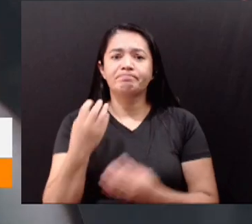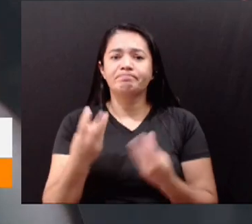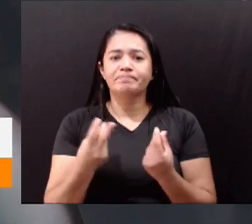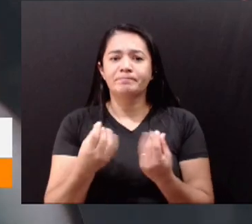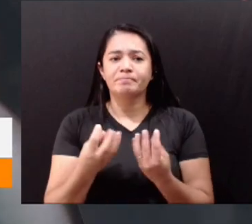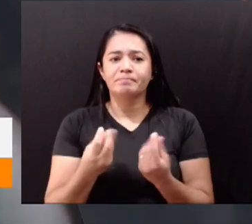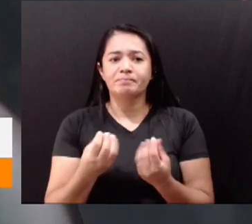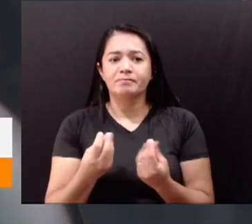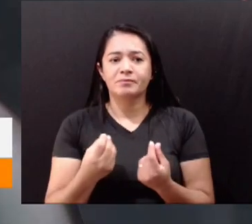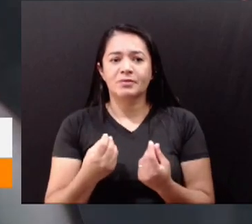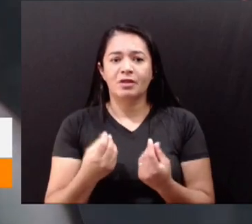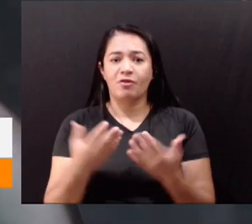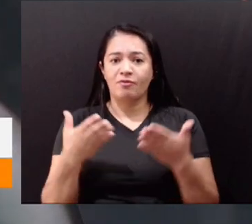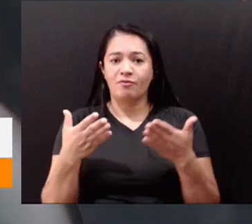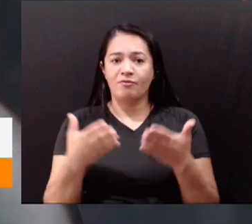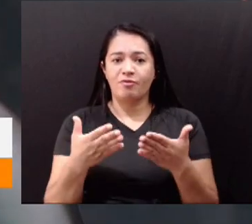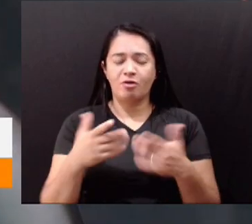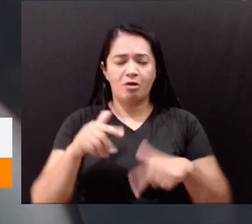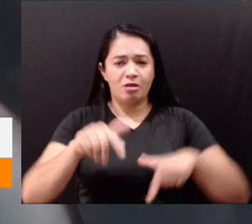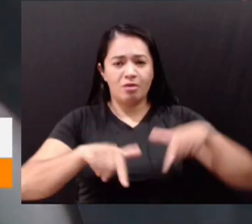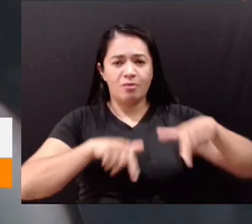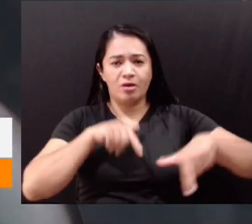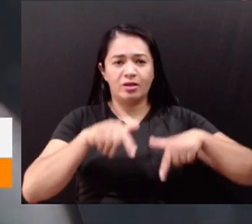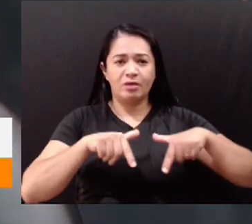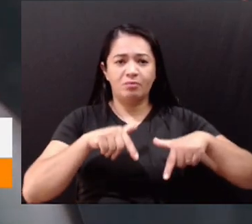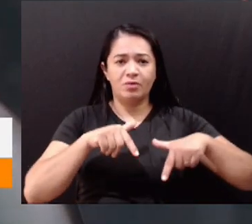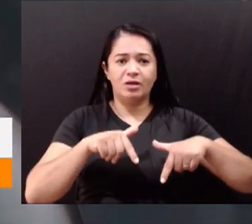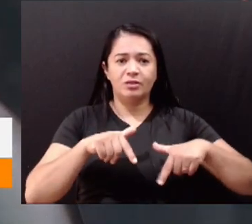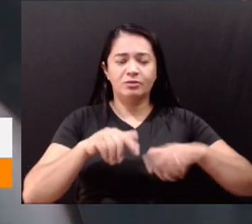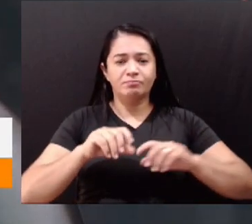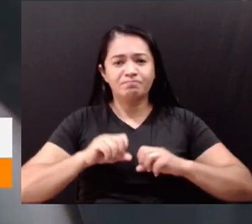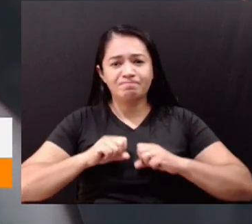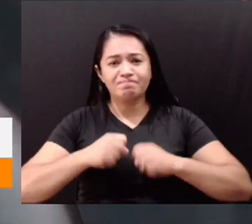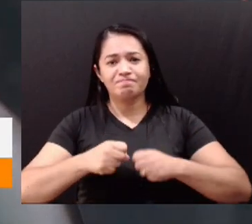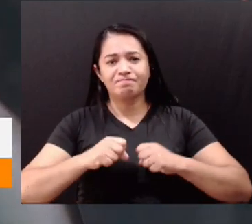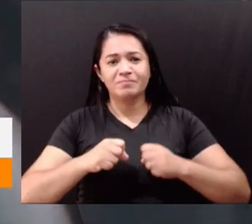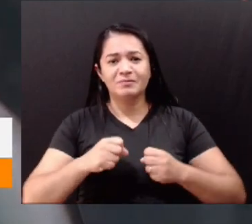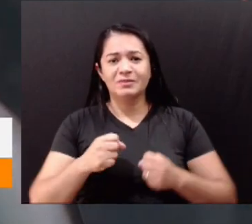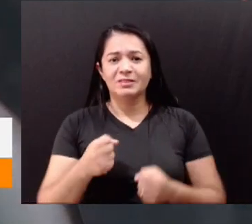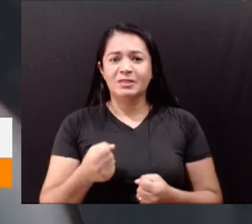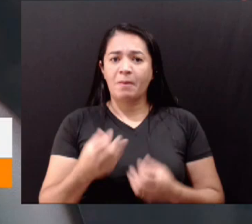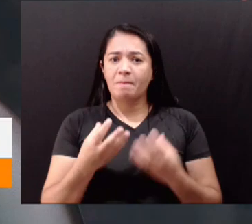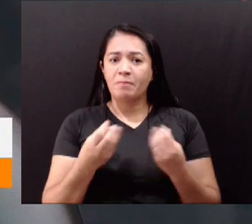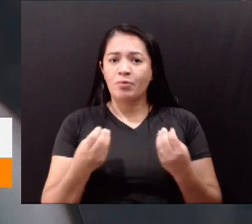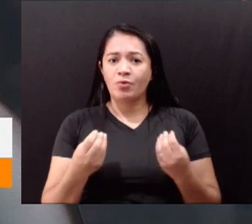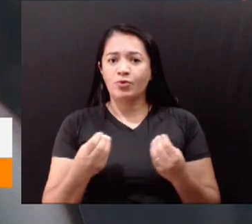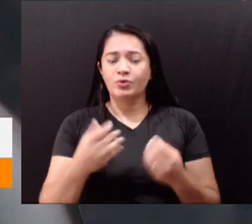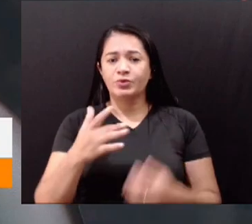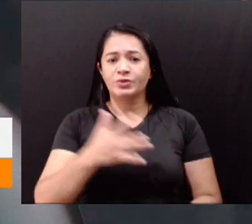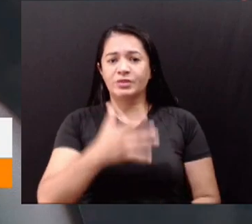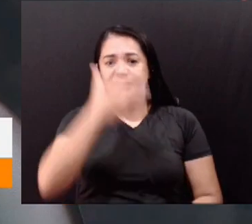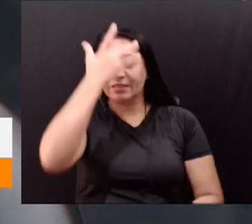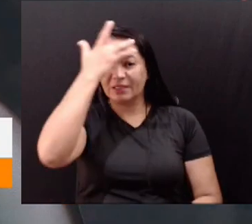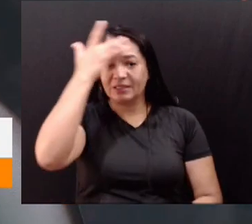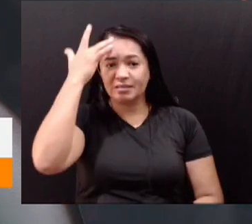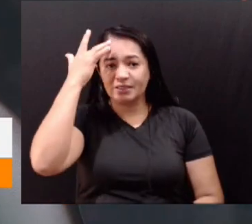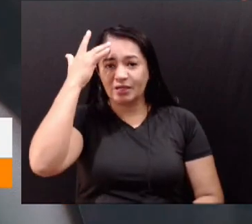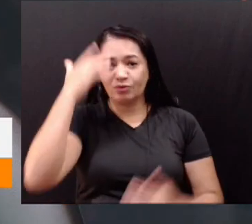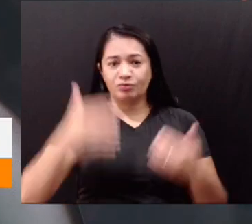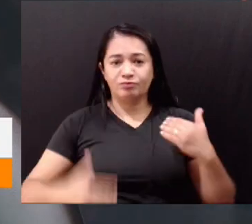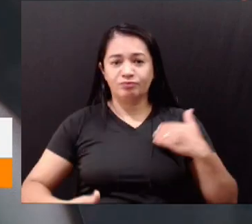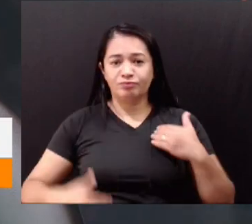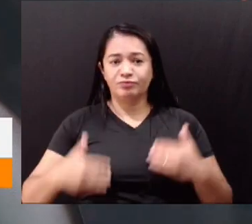para o trabalho num nível que a dedicação é tão intensa que nos tira a saúde mental e física, você vai colher isso no